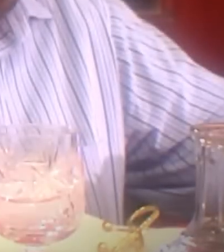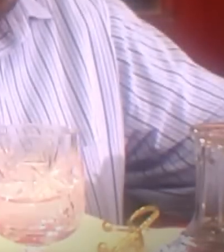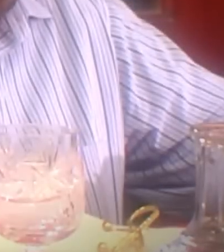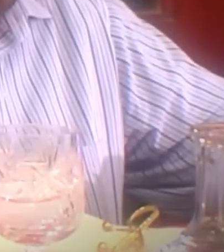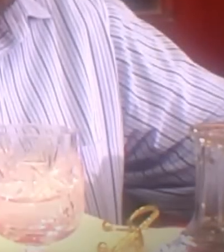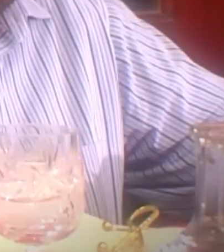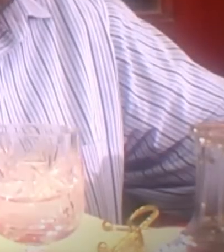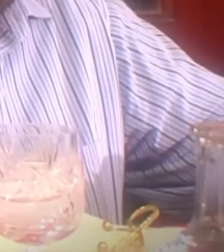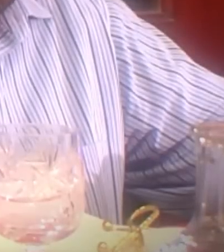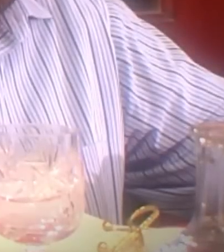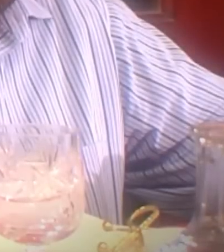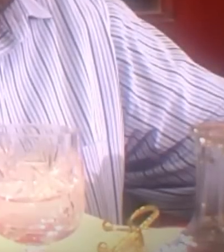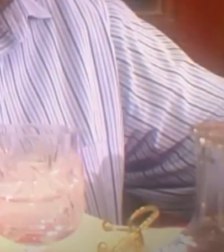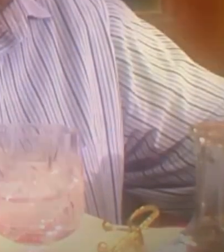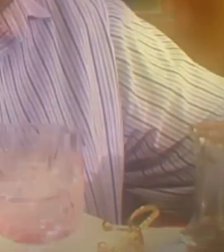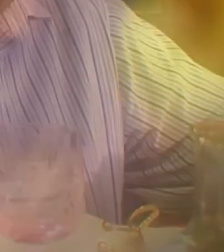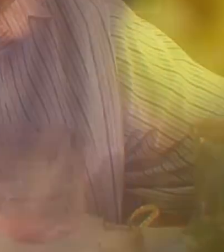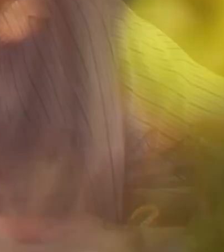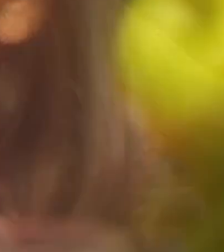lembram de